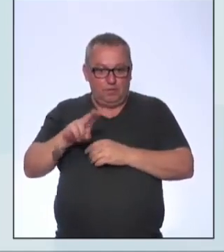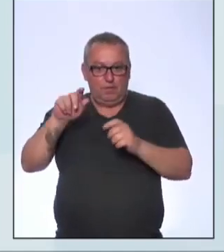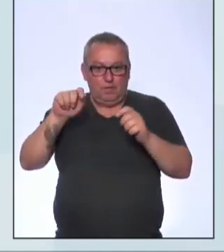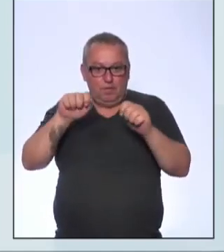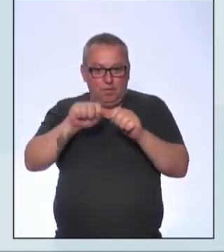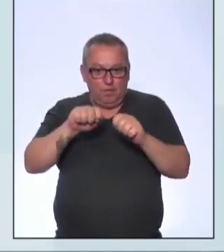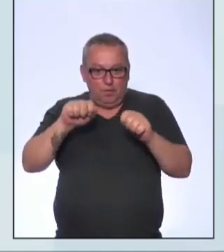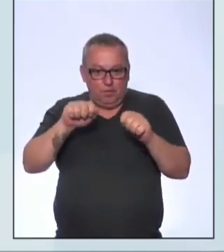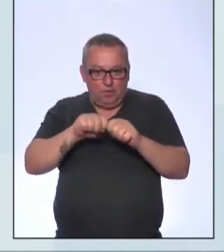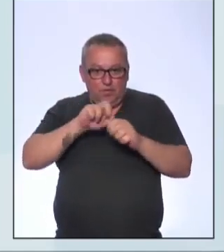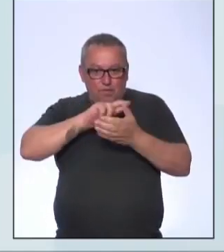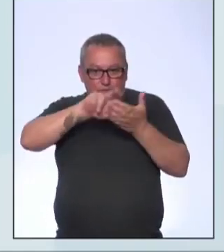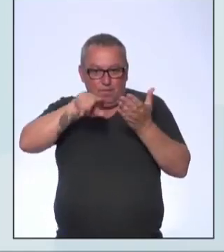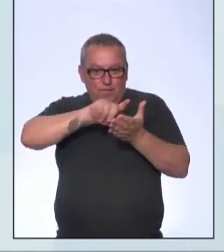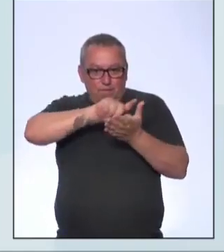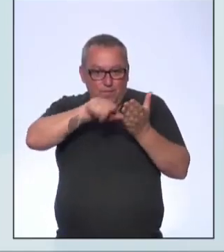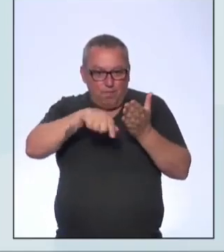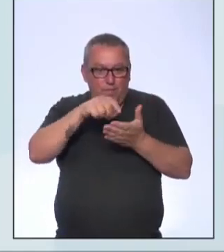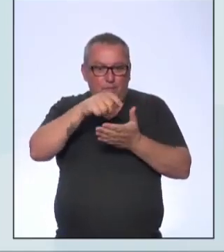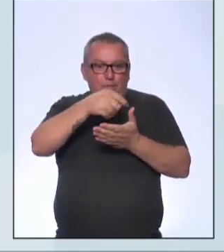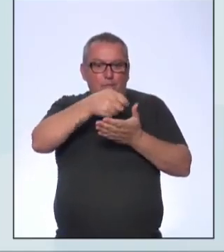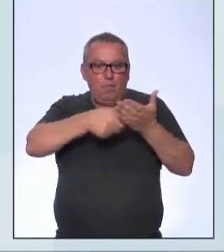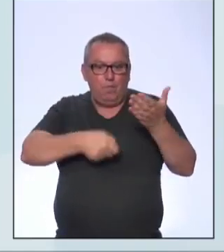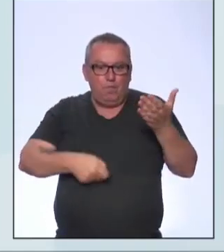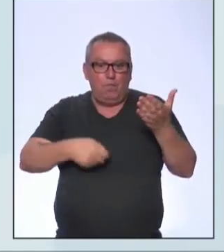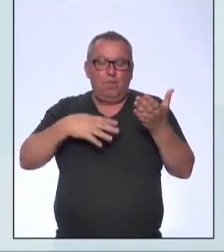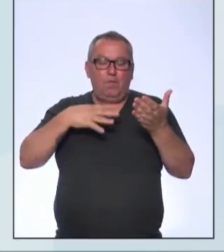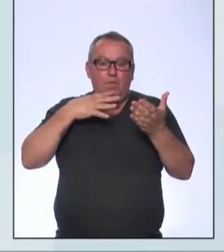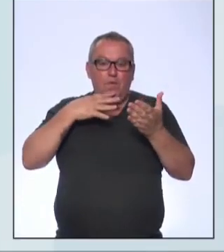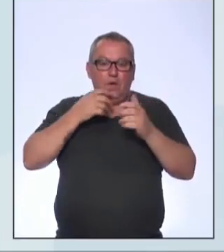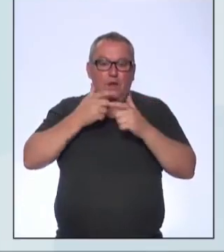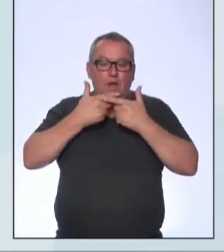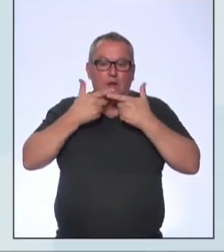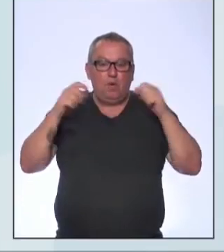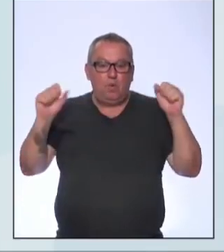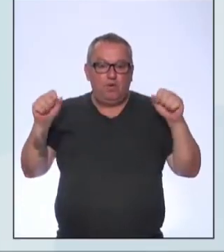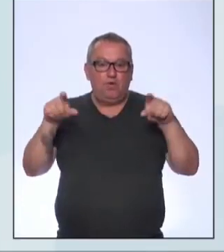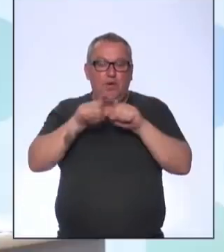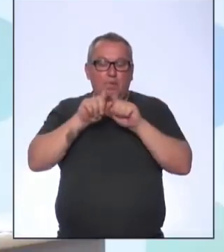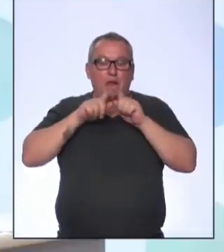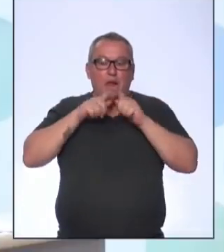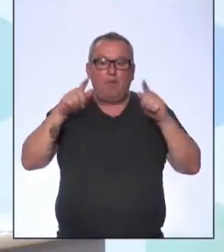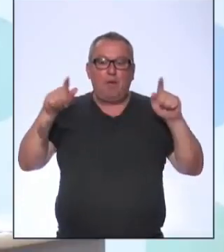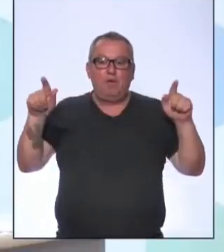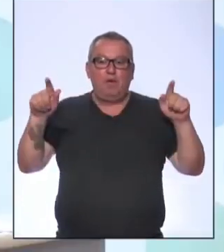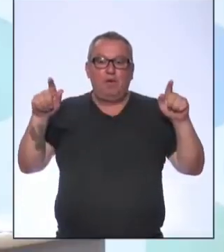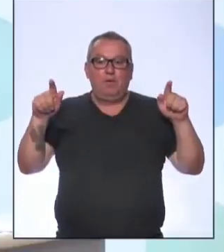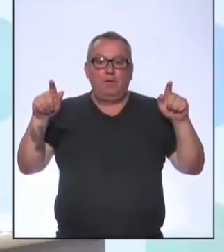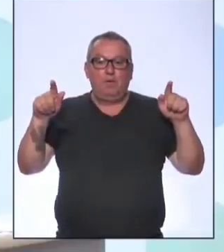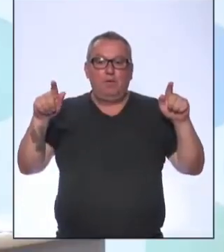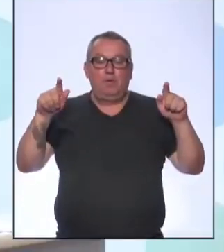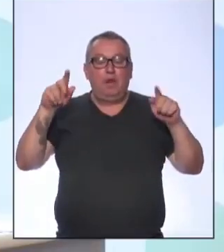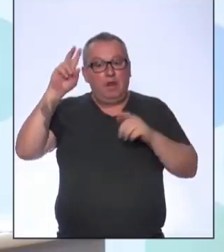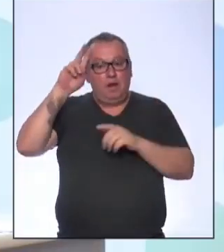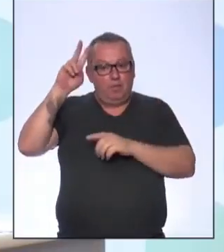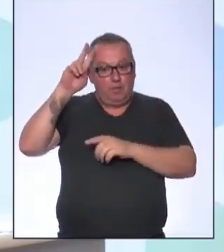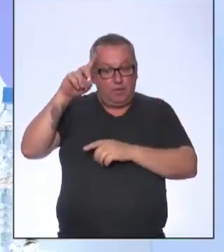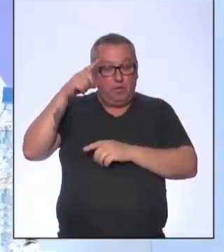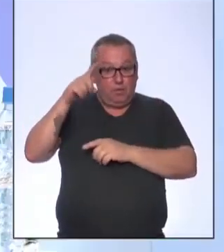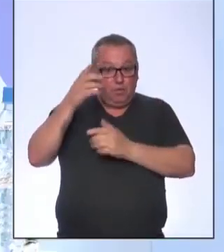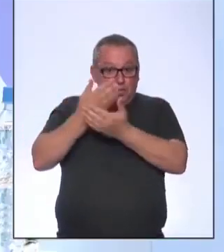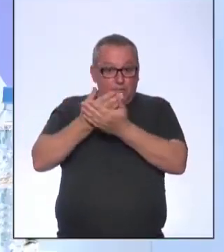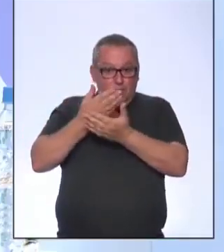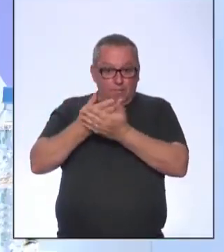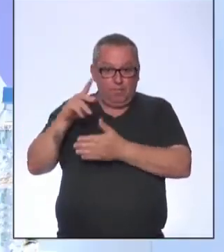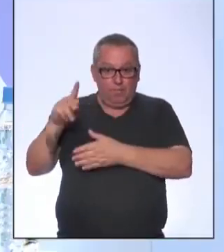Utilizar, ao produzir diferentes gêneros textuais, conhecimentos linguísticos e gramaticais. Lembrando que na última aula, eu e o professor